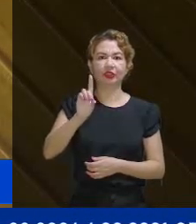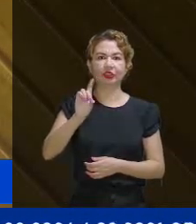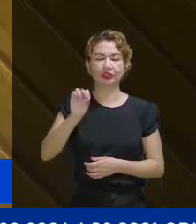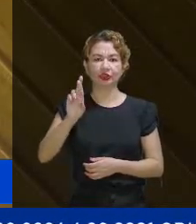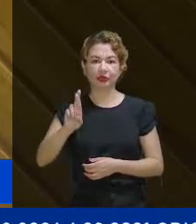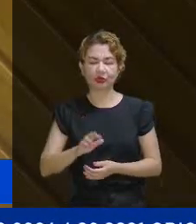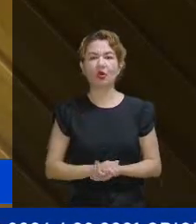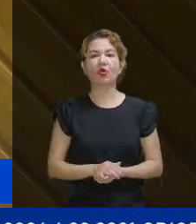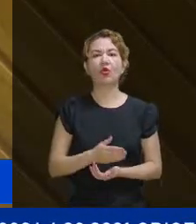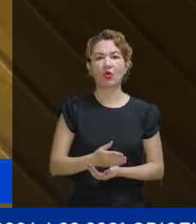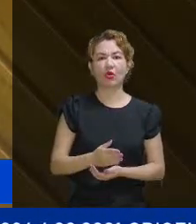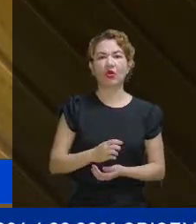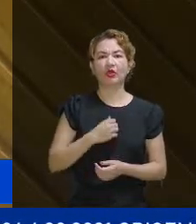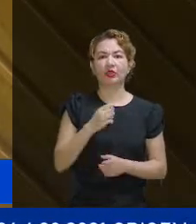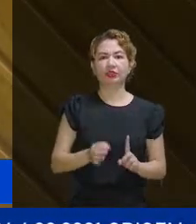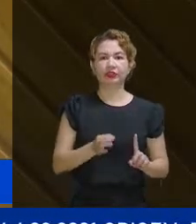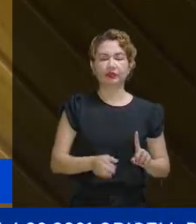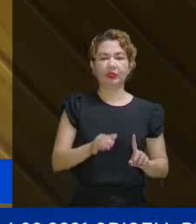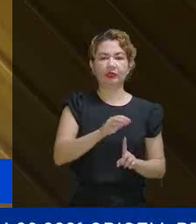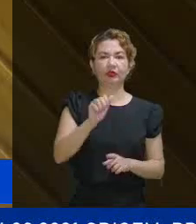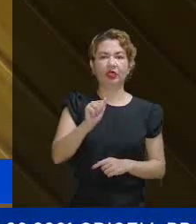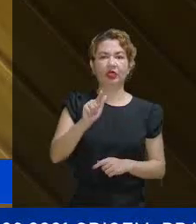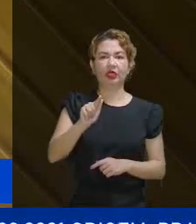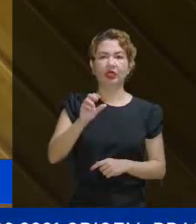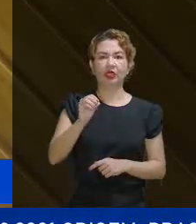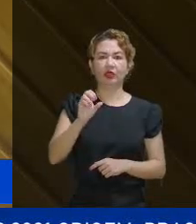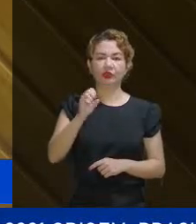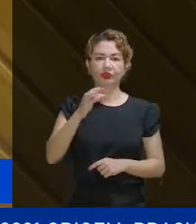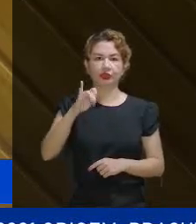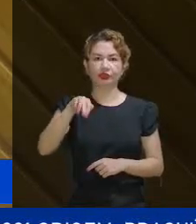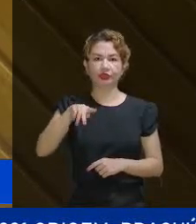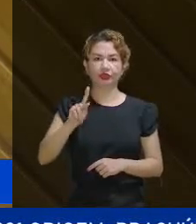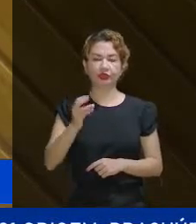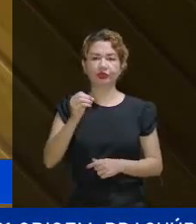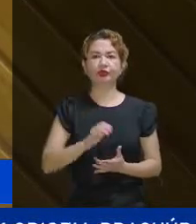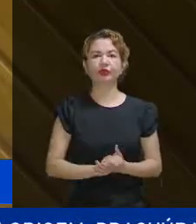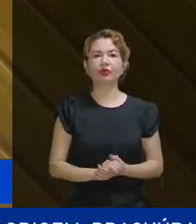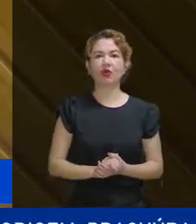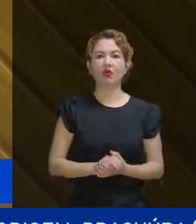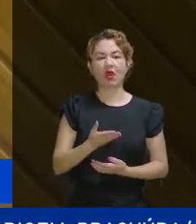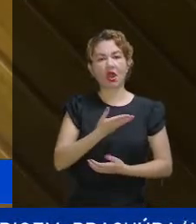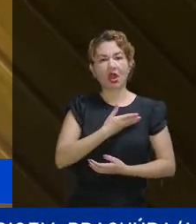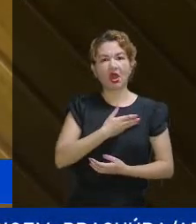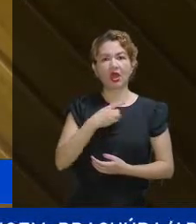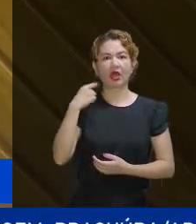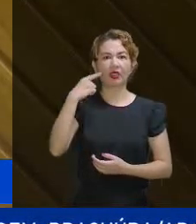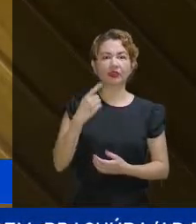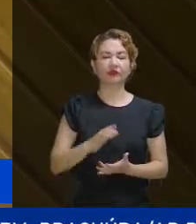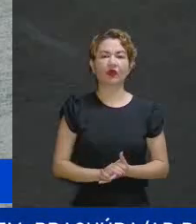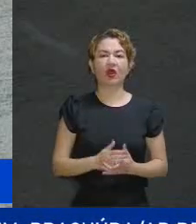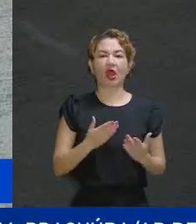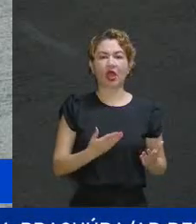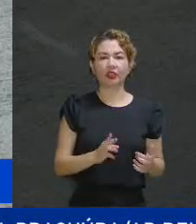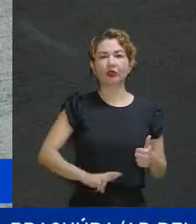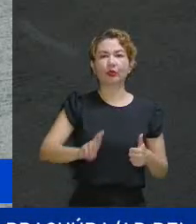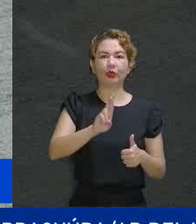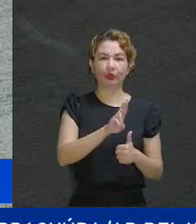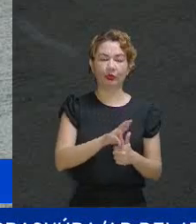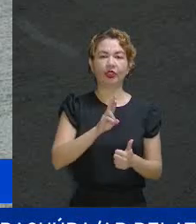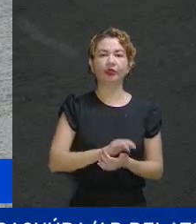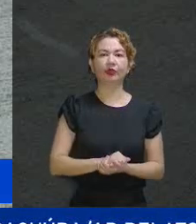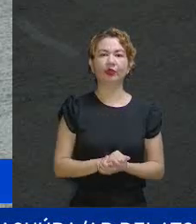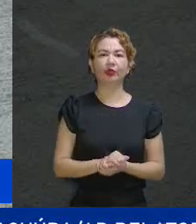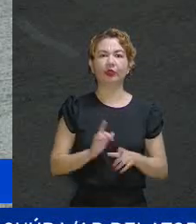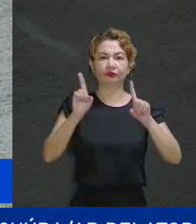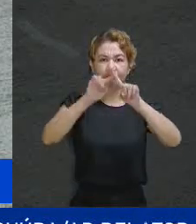maquiagem, sobrancelha bem desenhada, nariz afilado e traz toga preta. Que aqui nos assistem, senhora procuradora